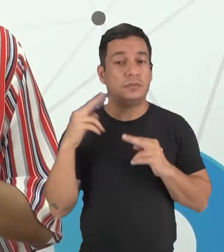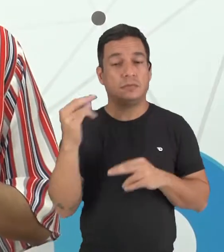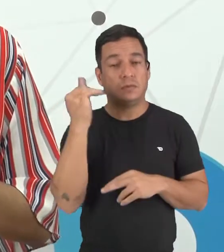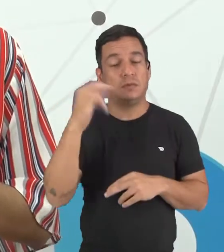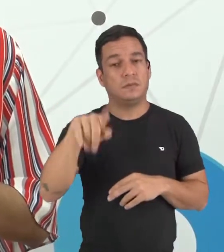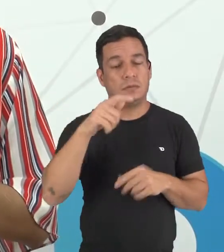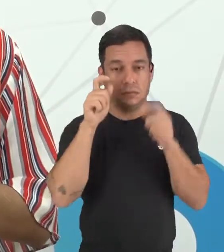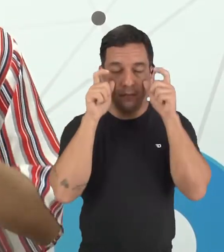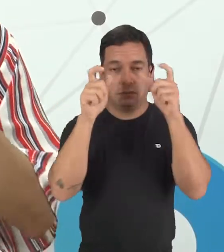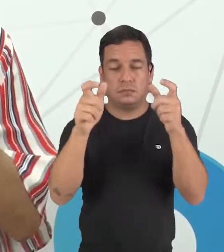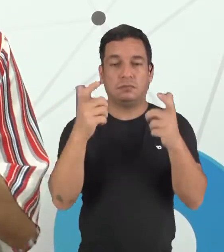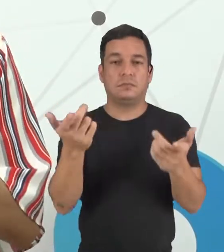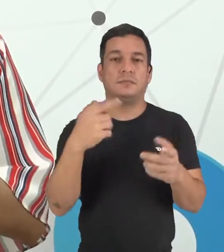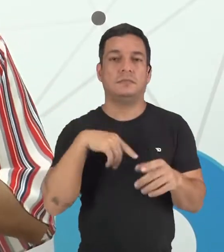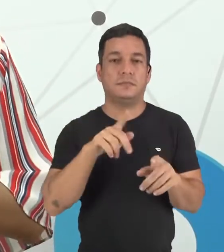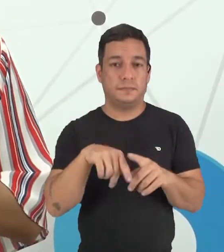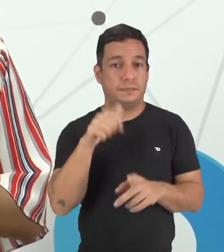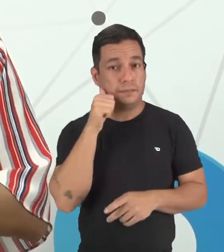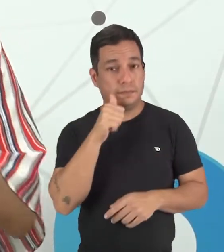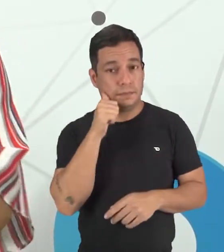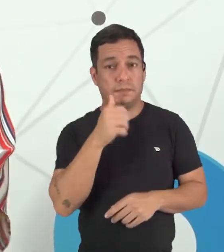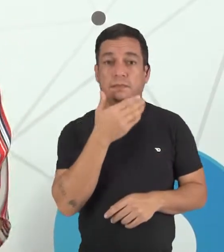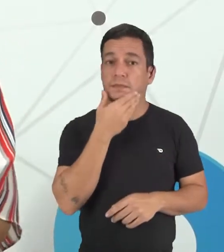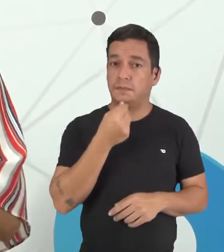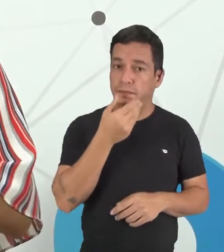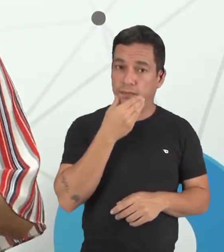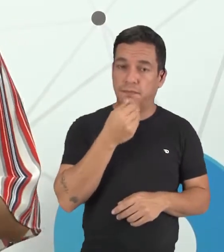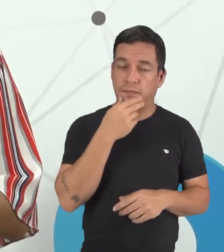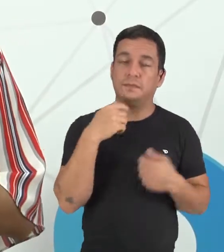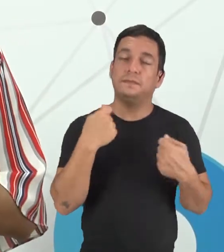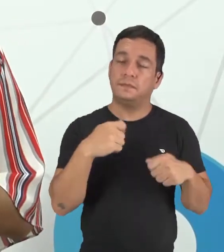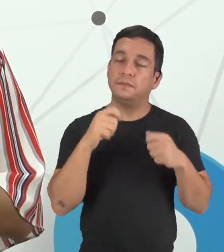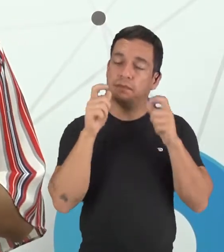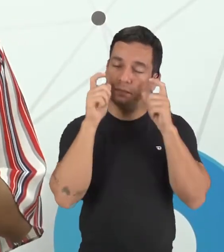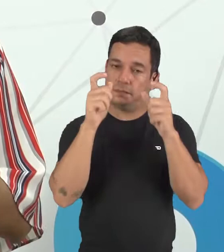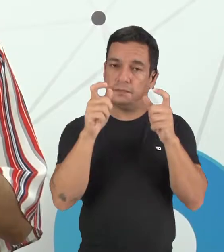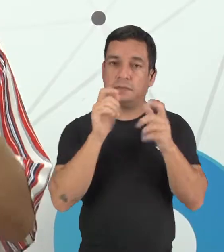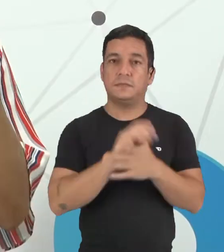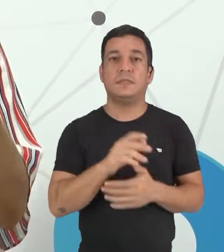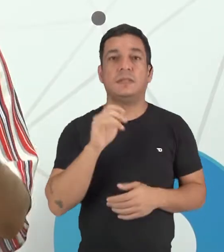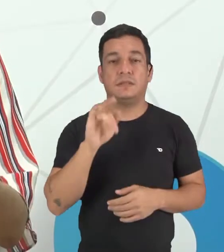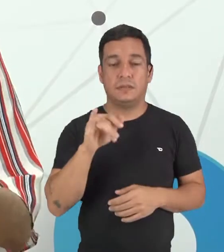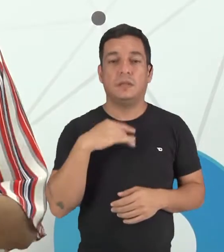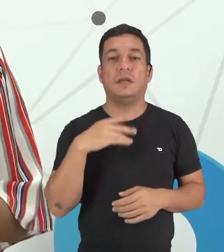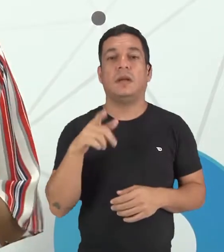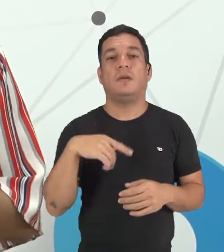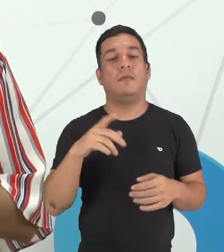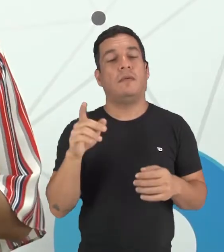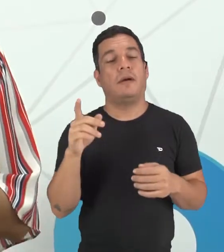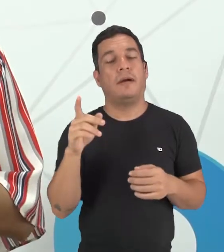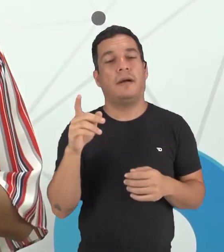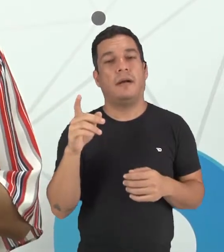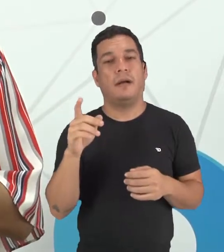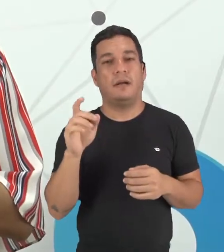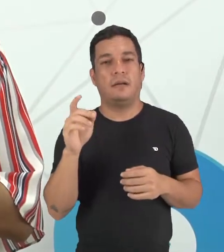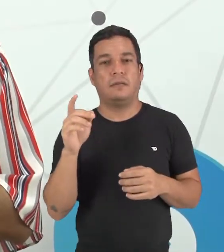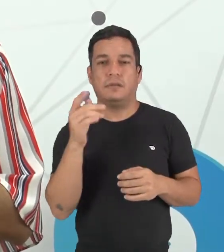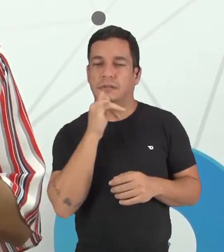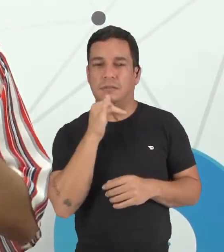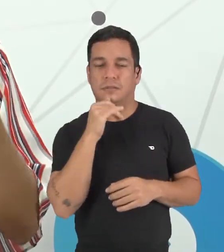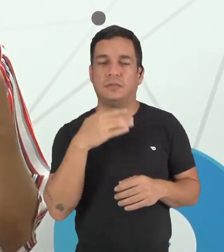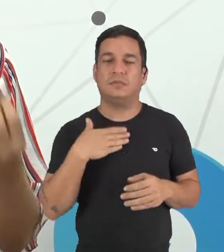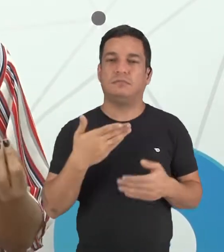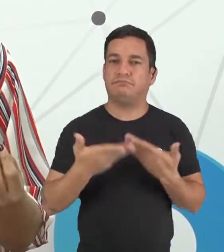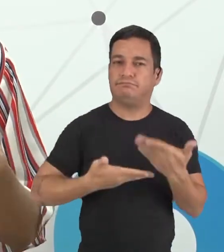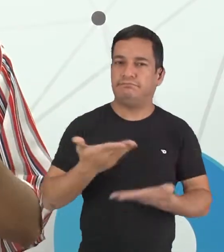vocês ficarem atentos, tanto os meninos quanto as meninas. Se é um tipo de relacionamento que você